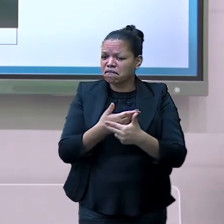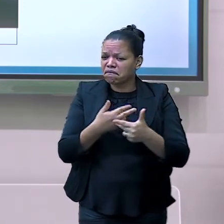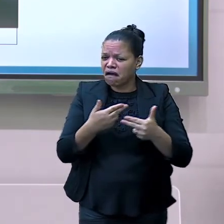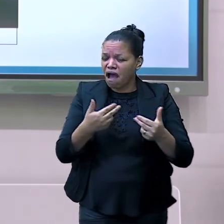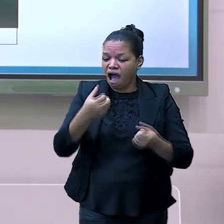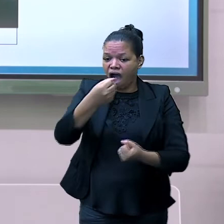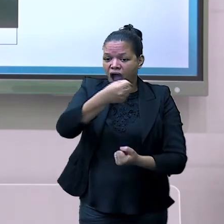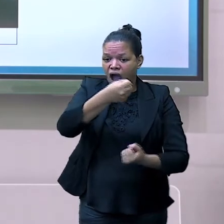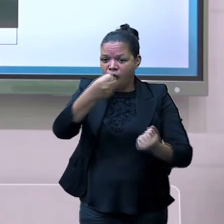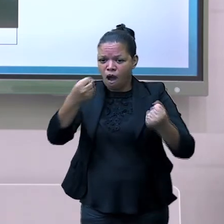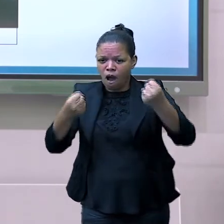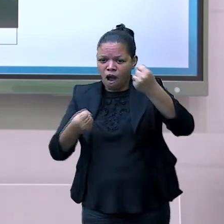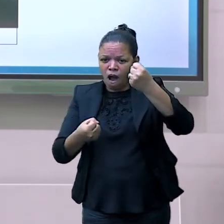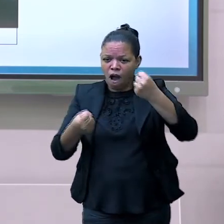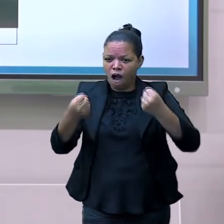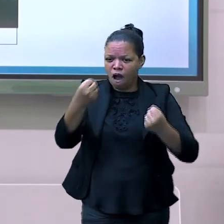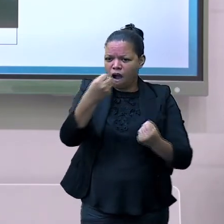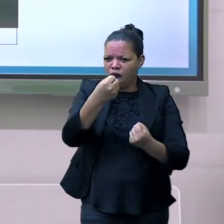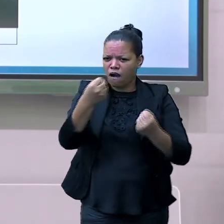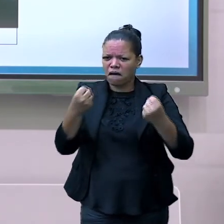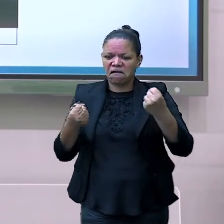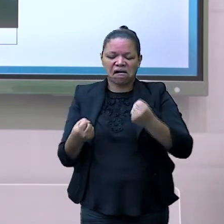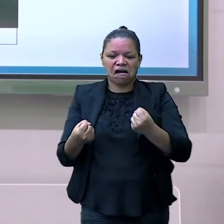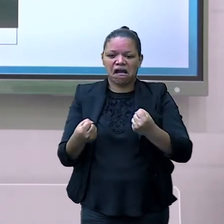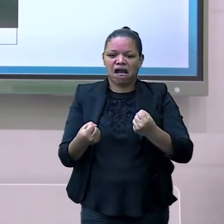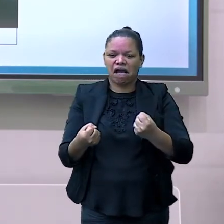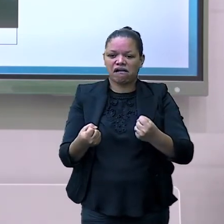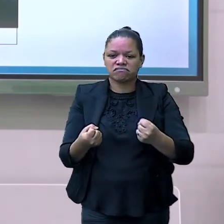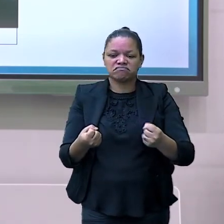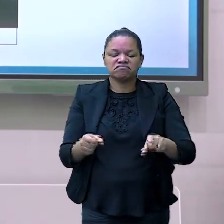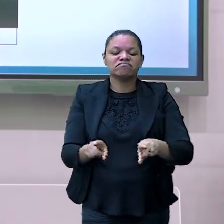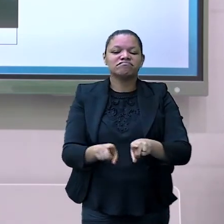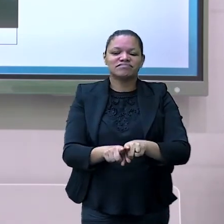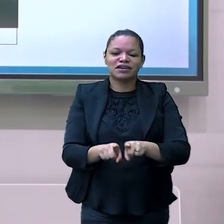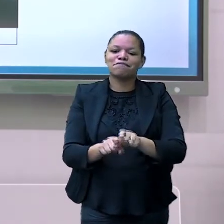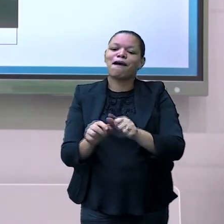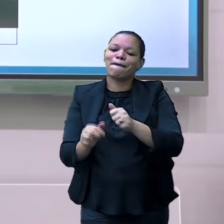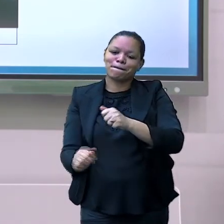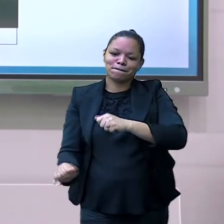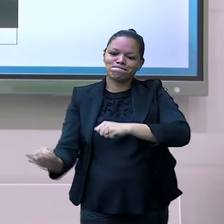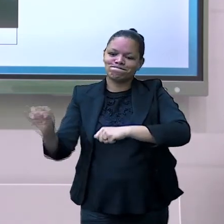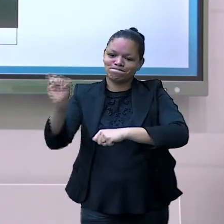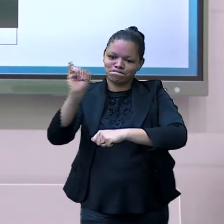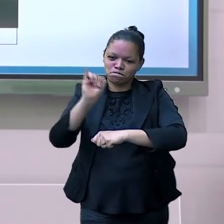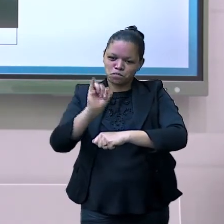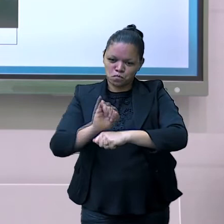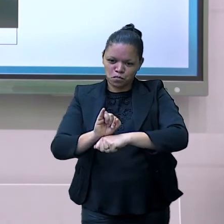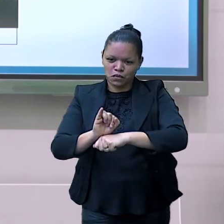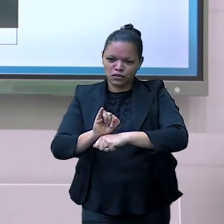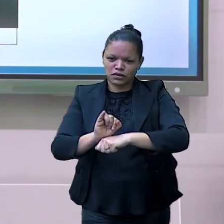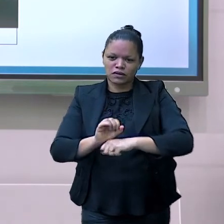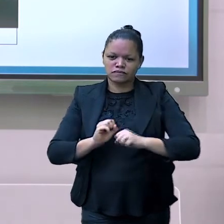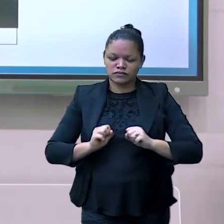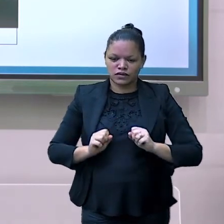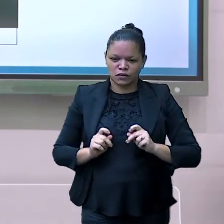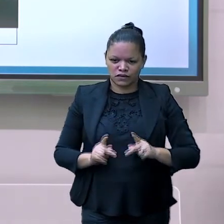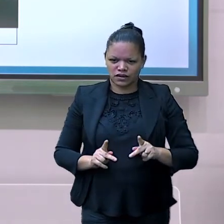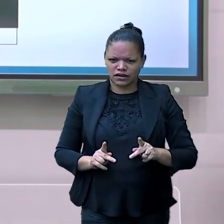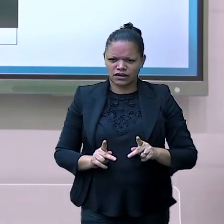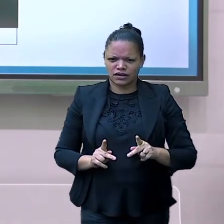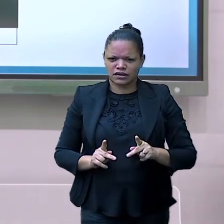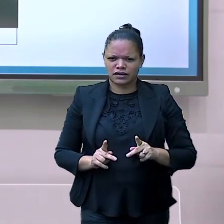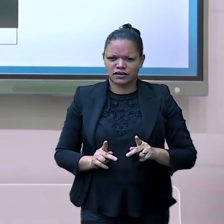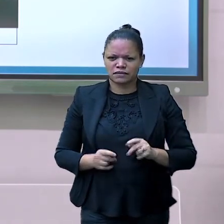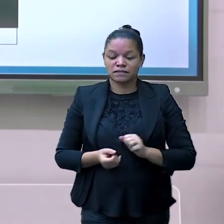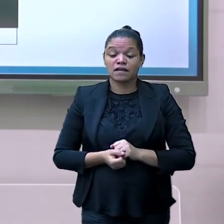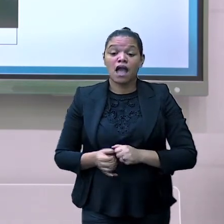Se você vir na rua circulando carros importados, pode ter certeza que esse carro veio de uma produção de um outro país. Então,